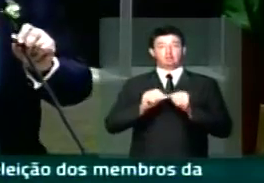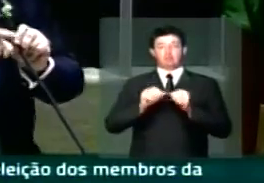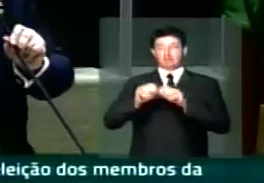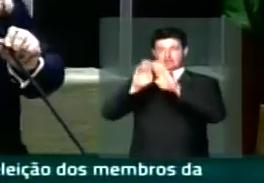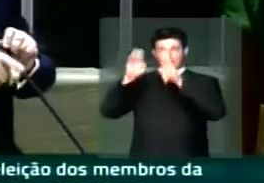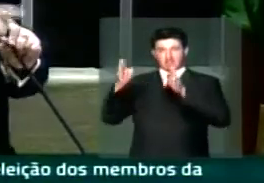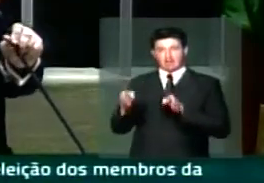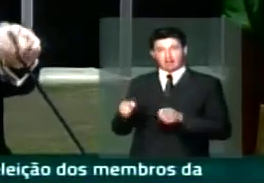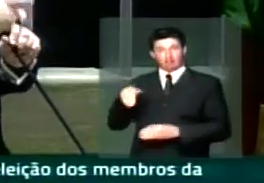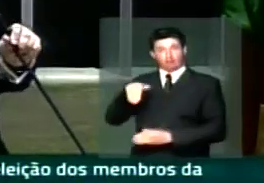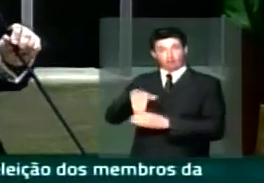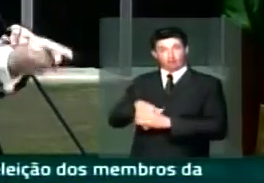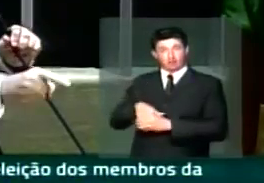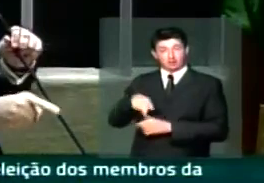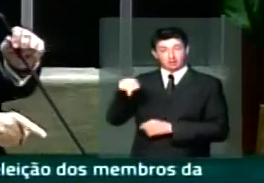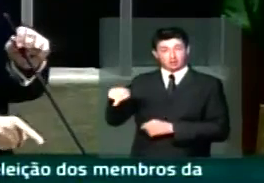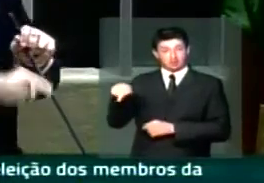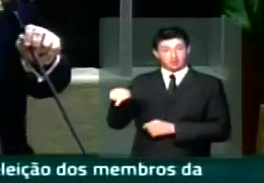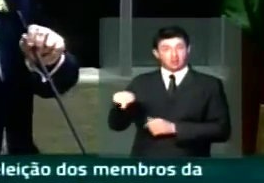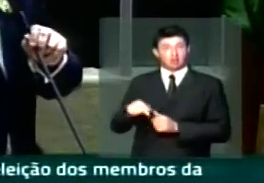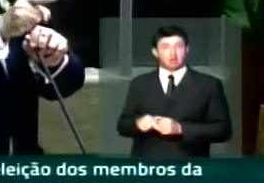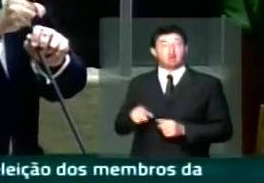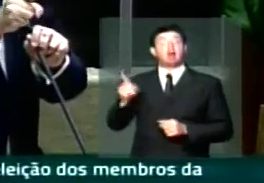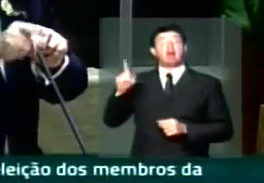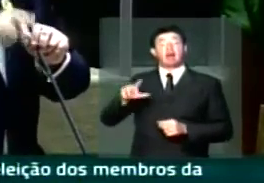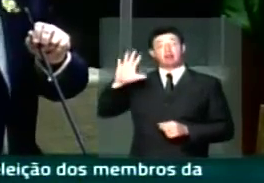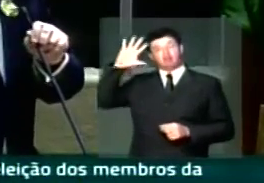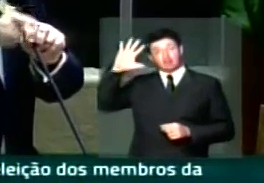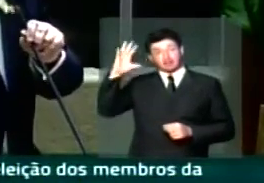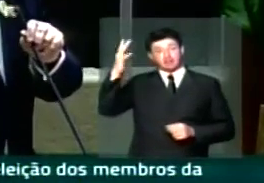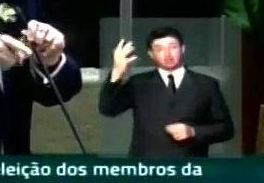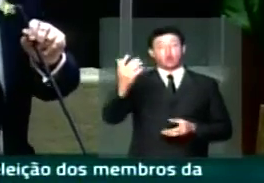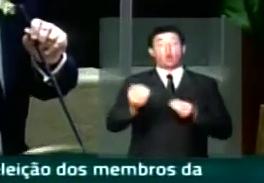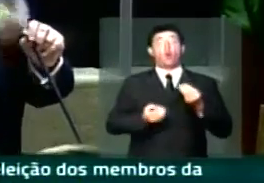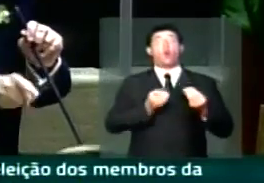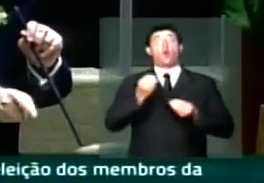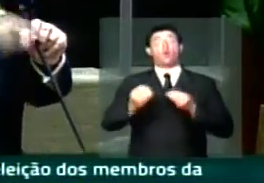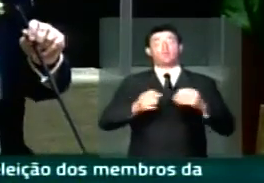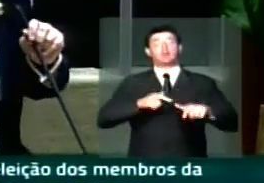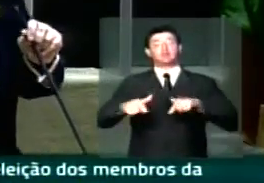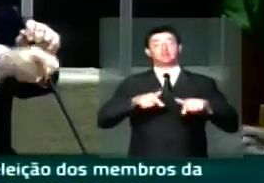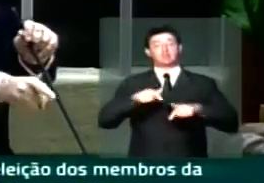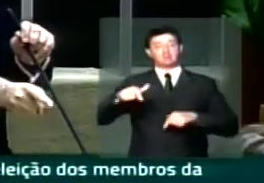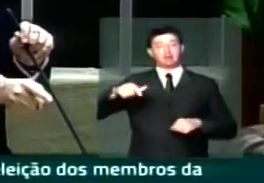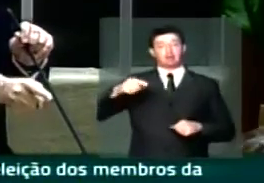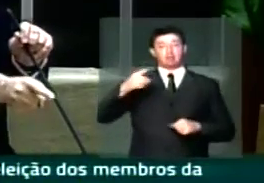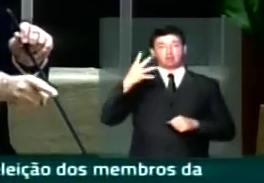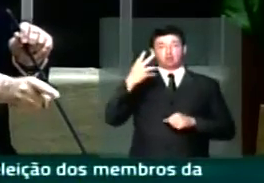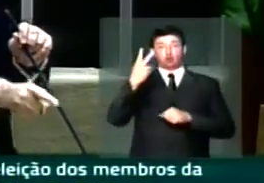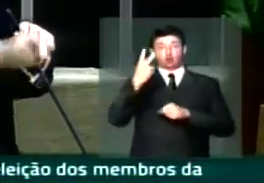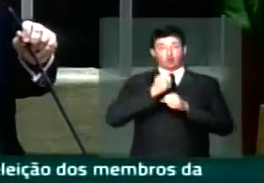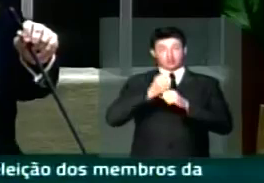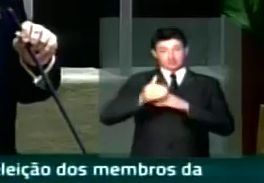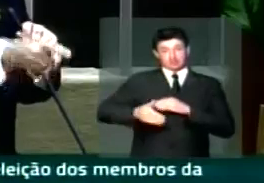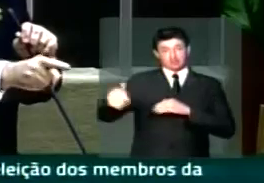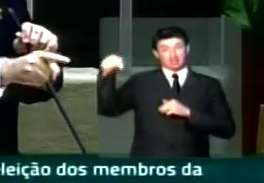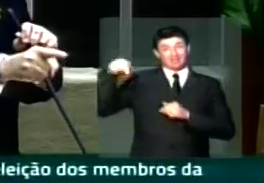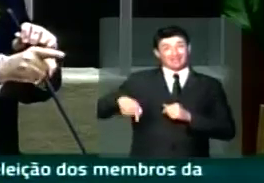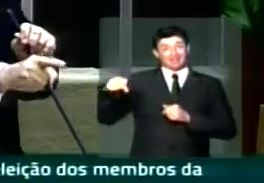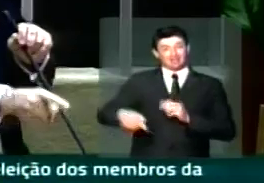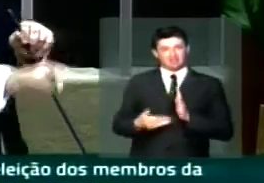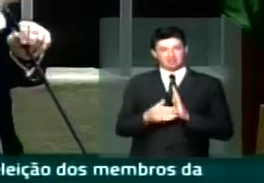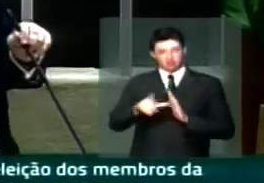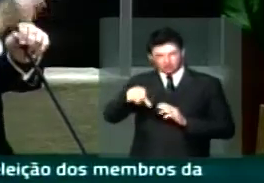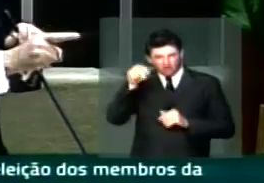cabine, com a opção de voto que nós vamos exercer, é o que vai definir como será o seu mandato nos próximos 2 anos. A